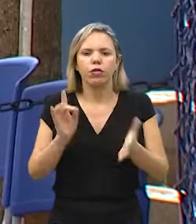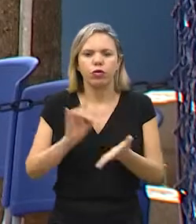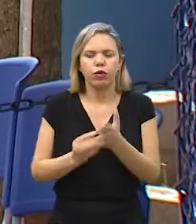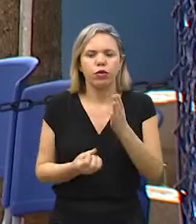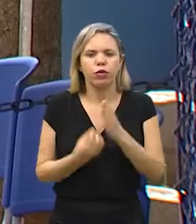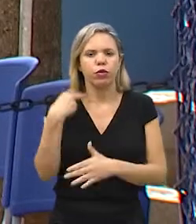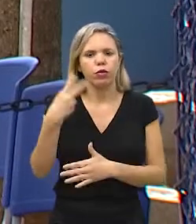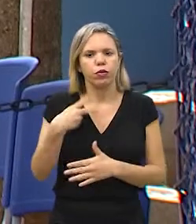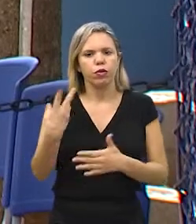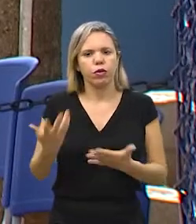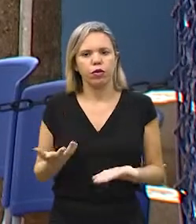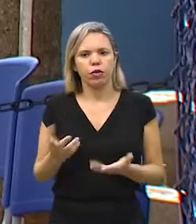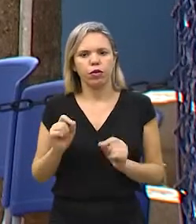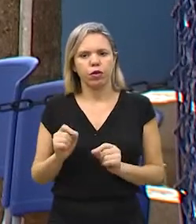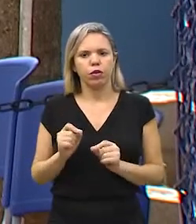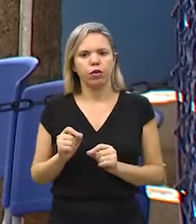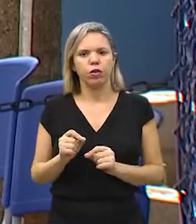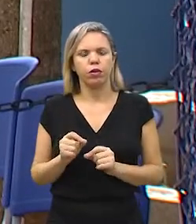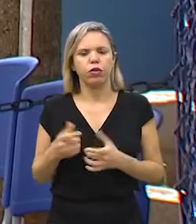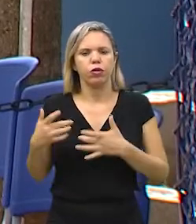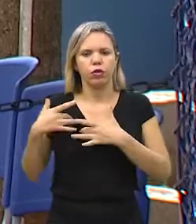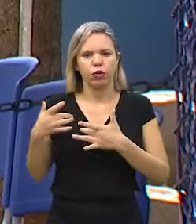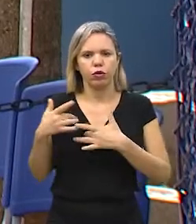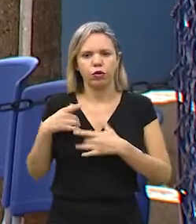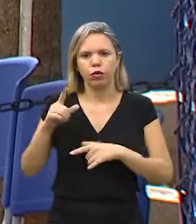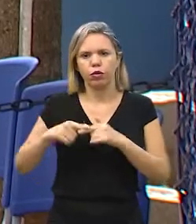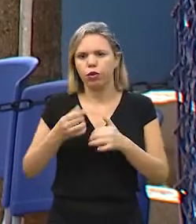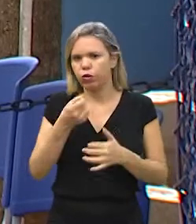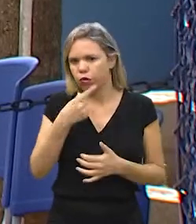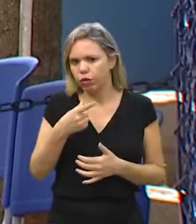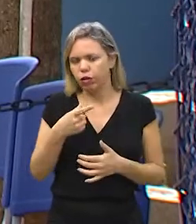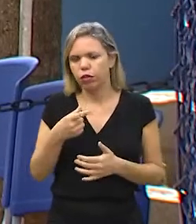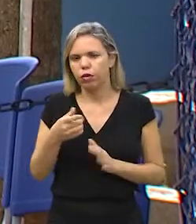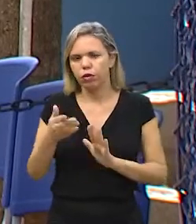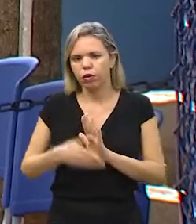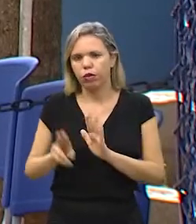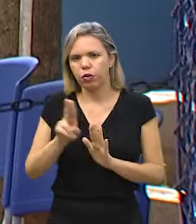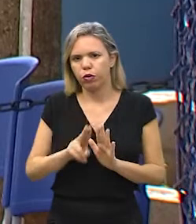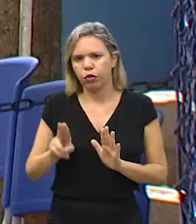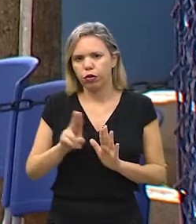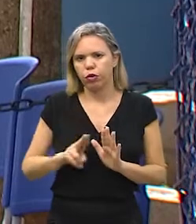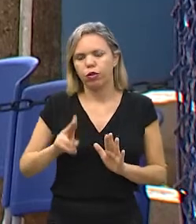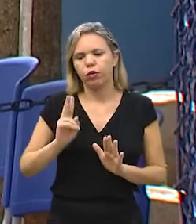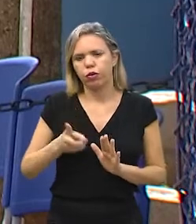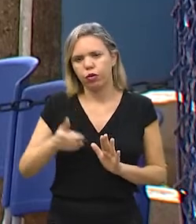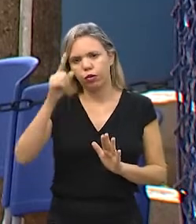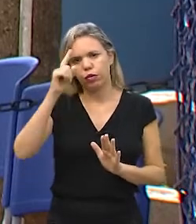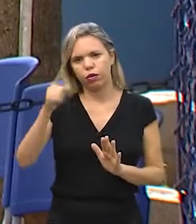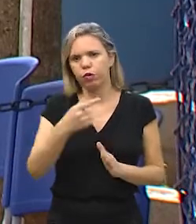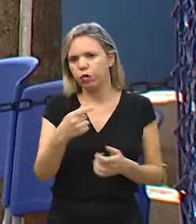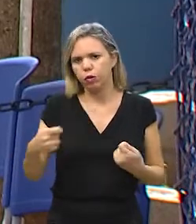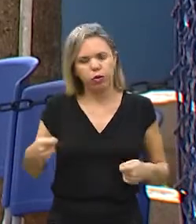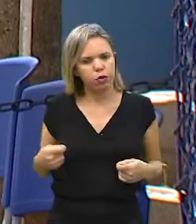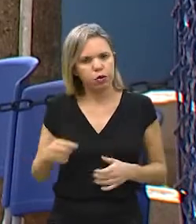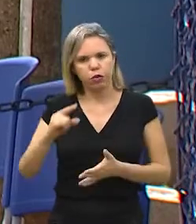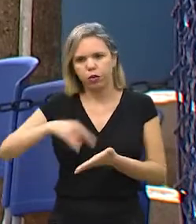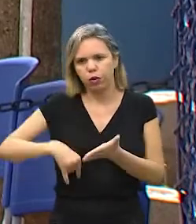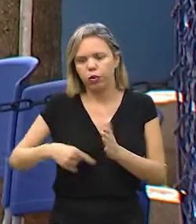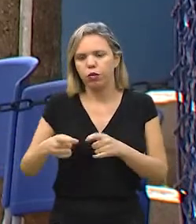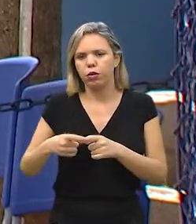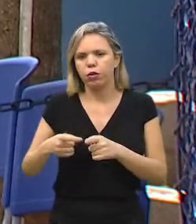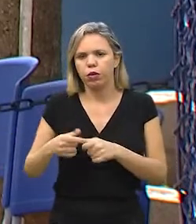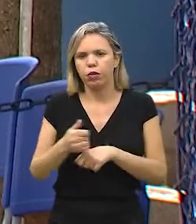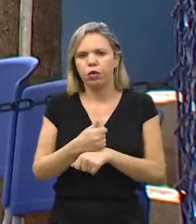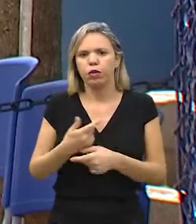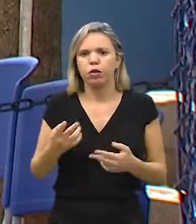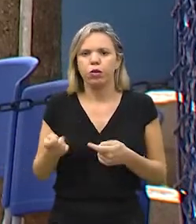o texto original do vereador é que para que sejam doados Esses medicamentos devem ser de uso cotidiano que não precisam de receita